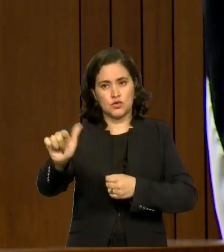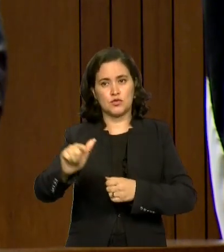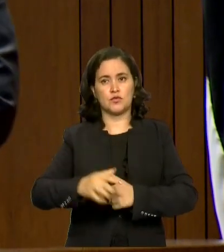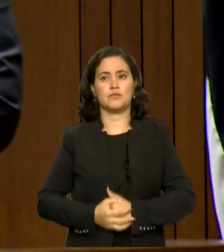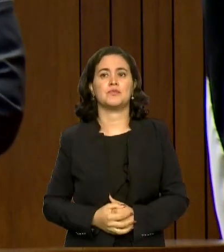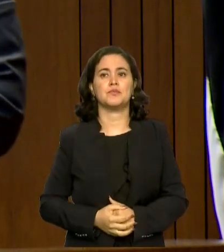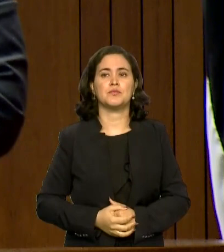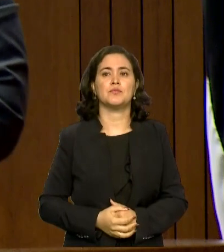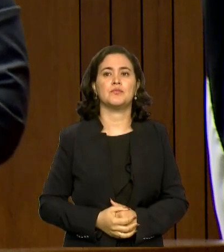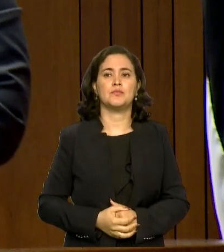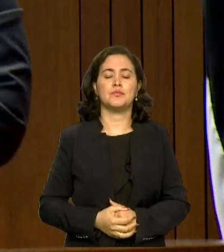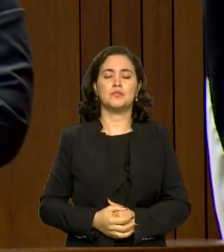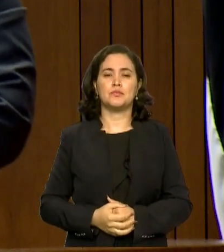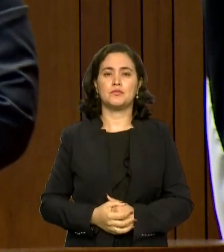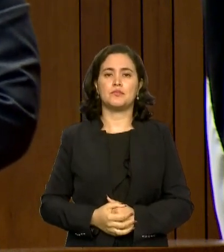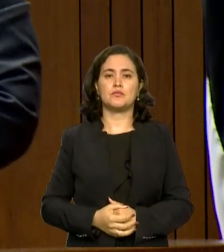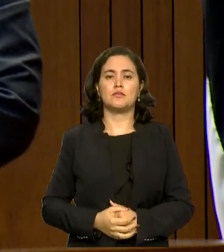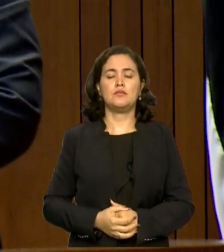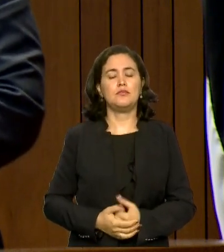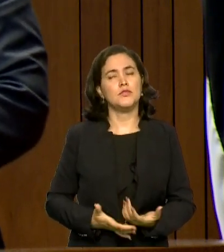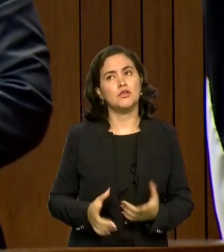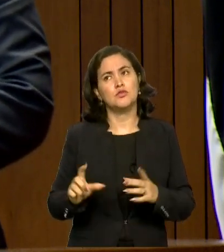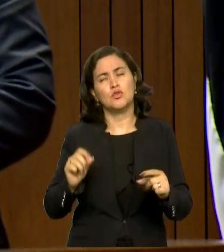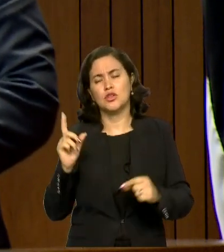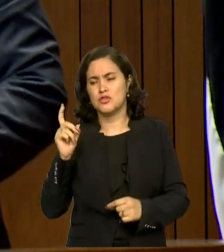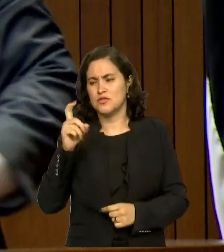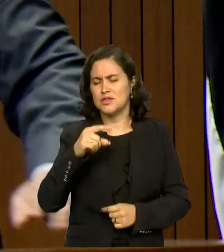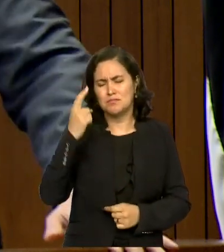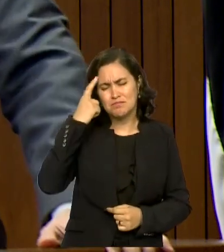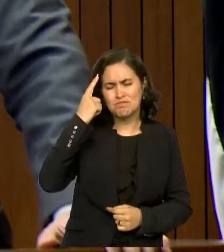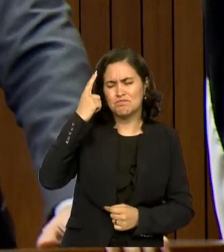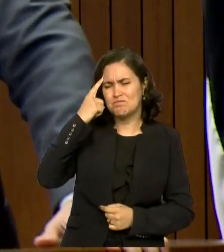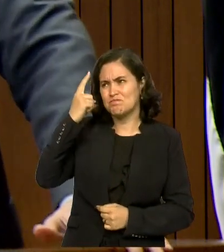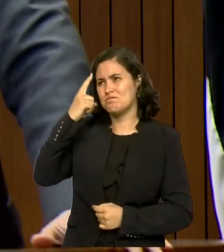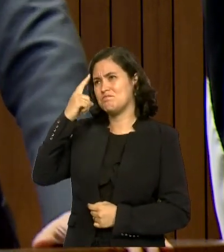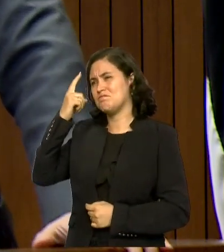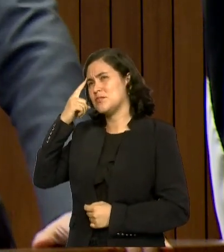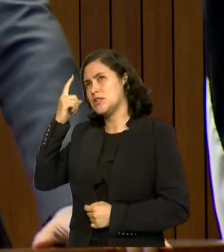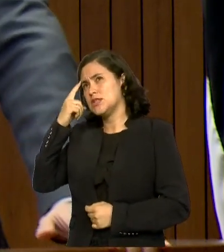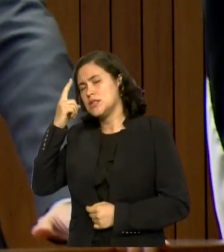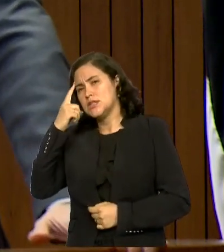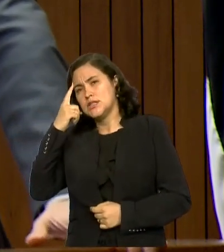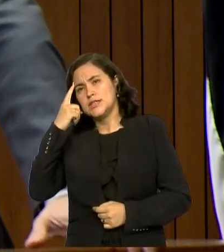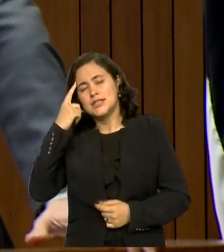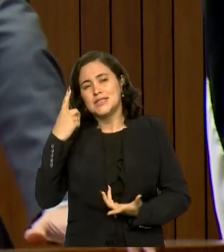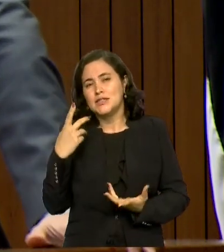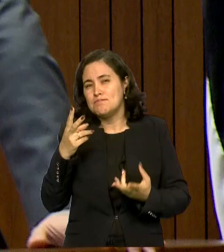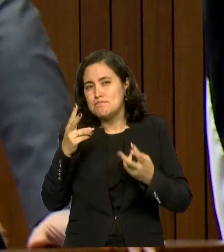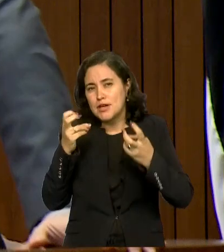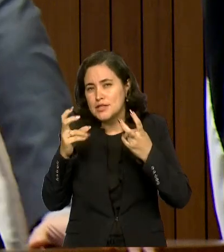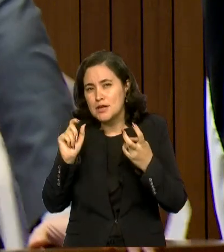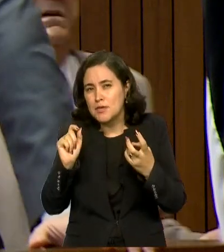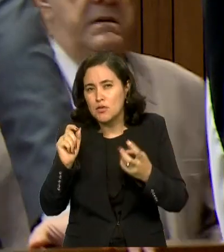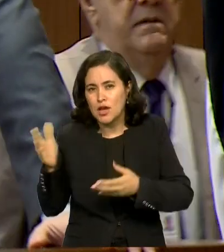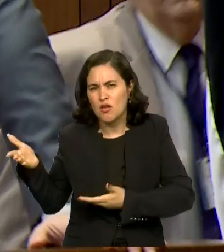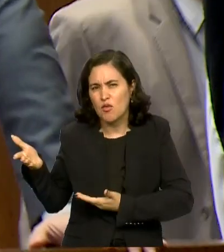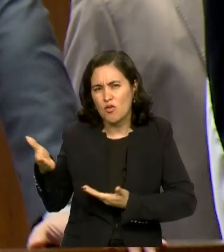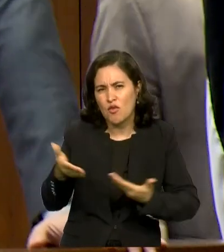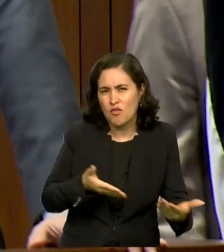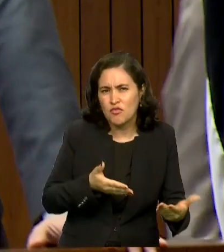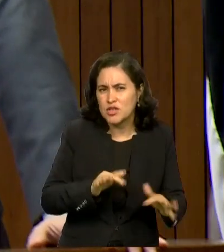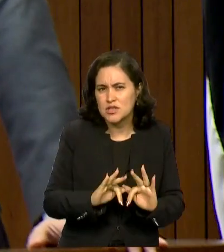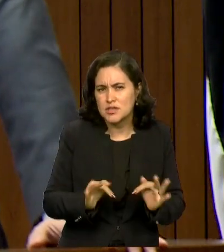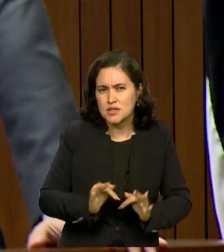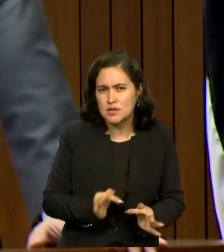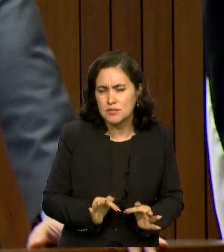muito difícil, pensei, refleti e percebi que não se tratava, deputado Júlio, de um convite. Se